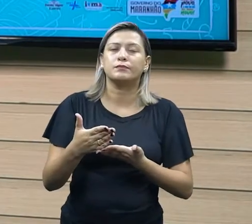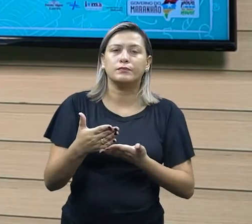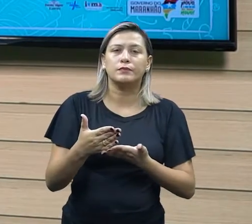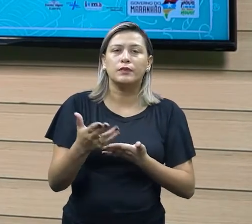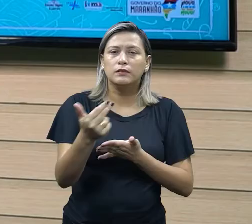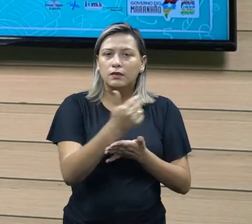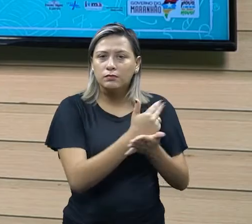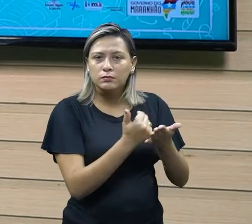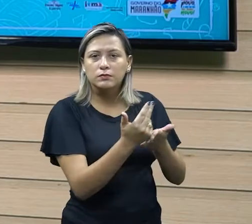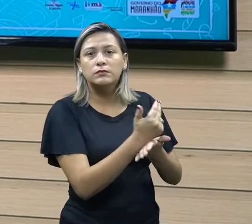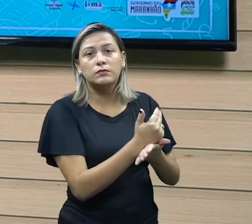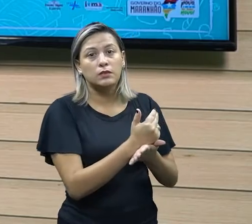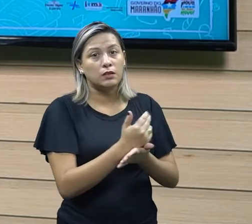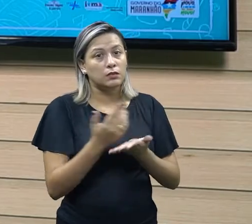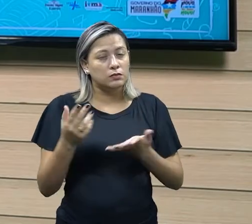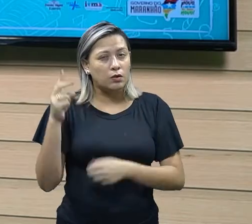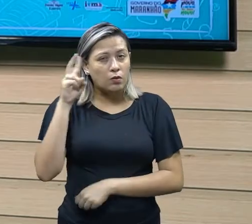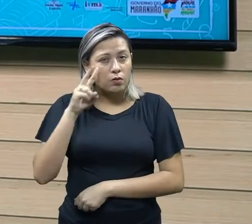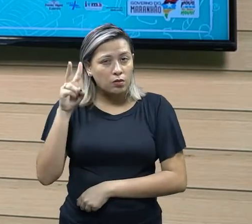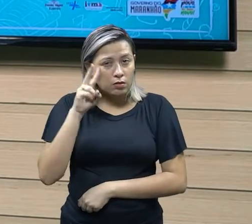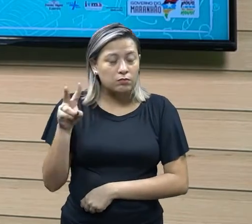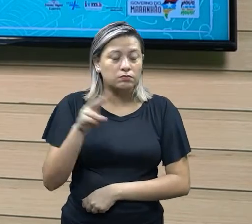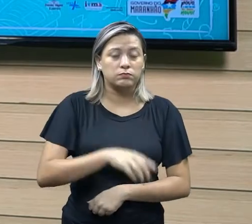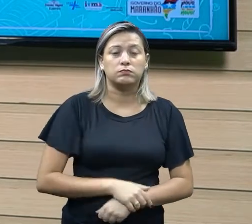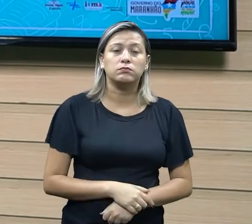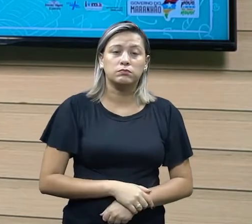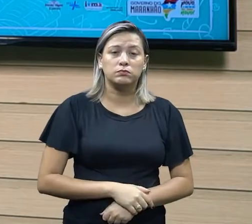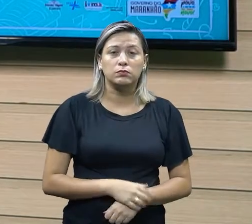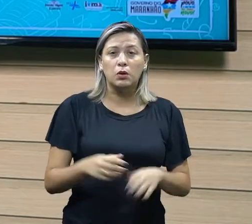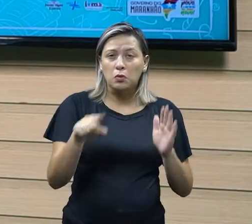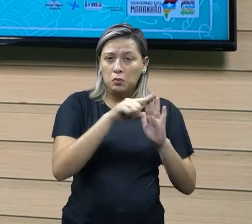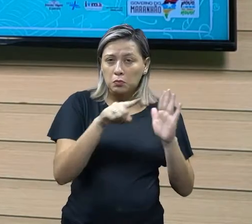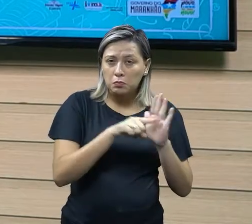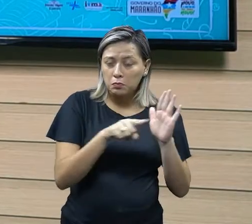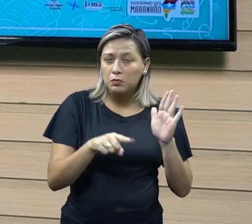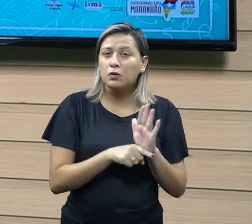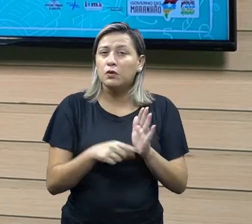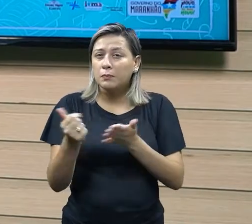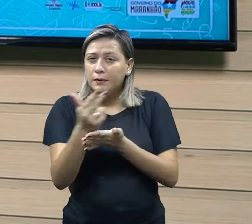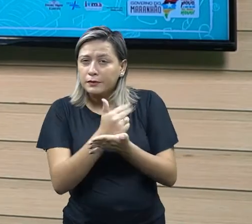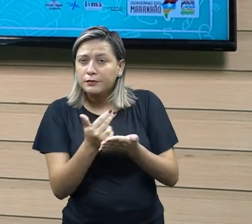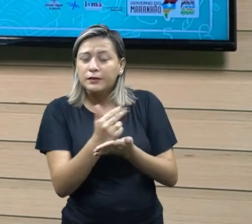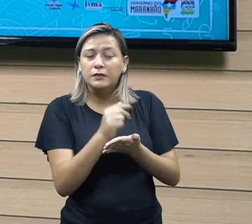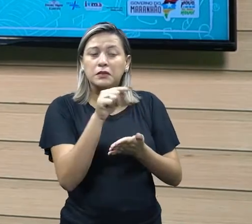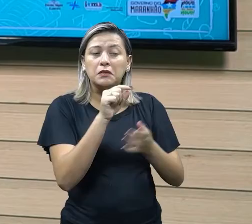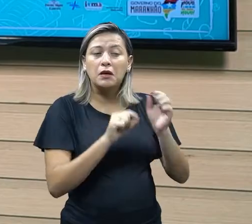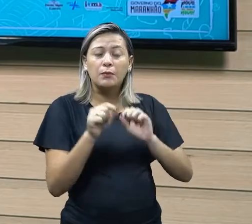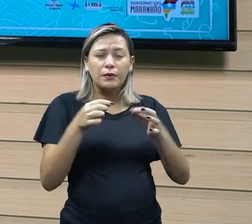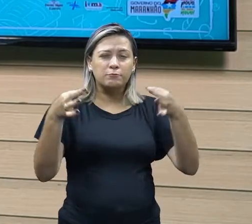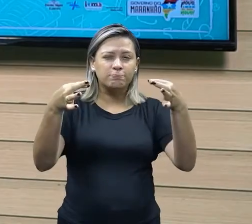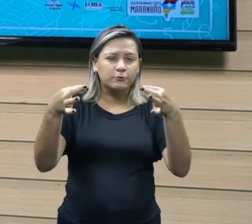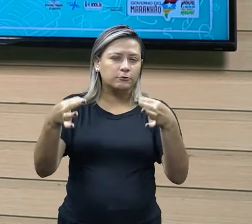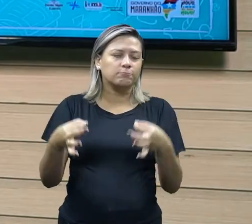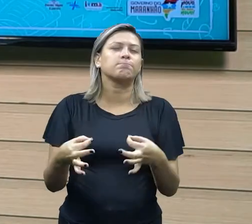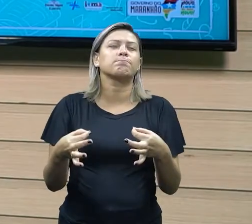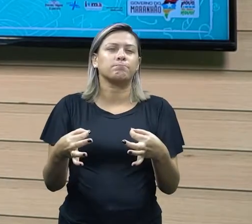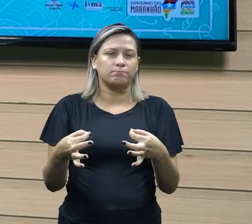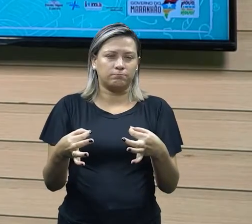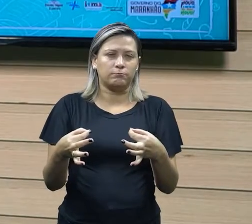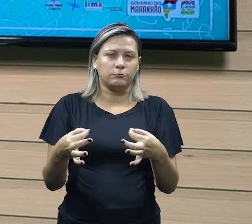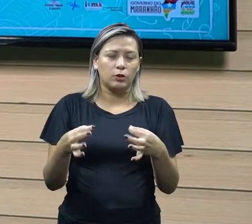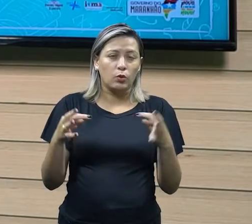ó, os programas CAD, eles são programas de precisão. Então aqui tudo tem que